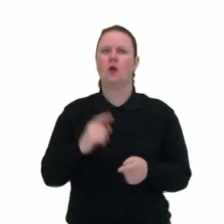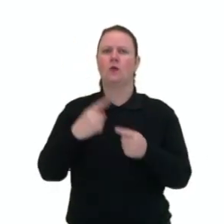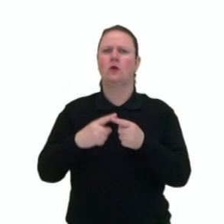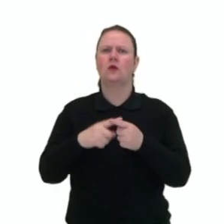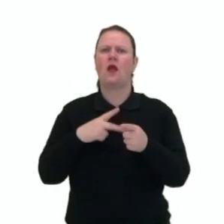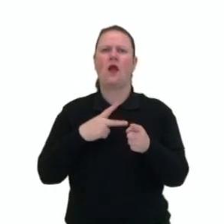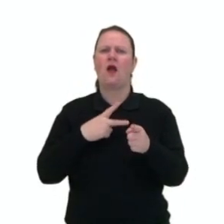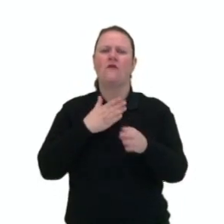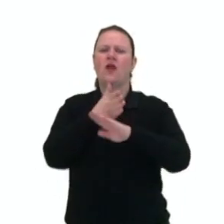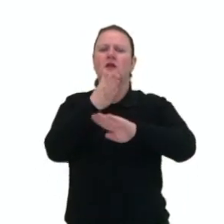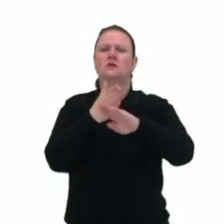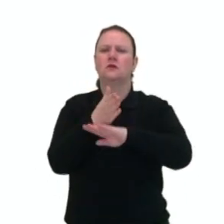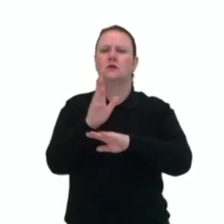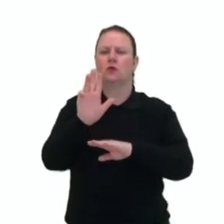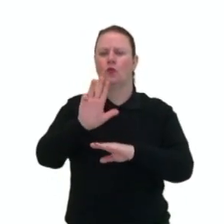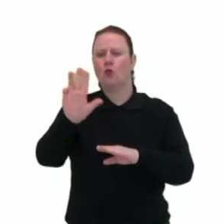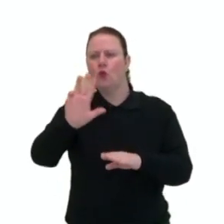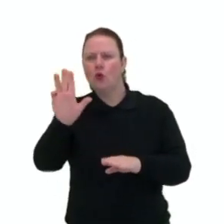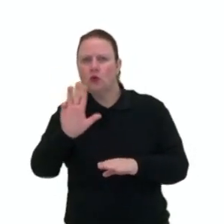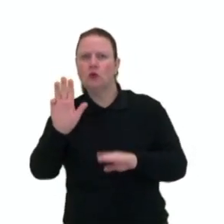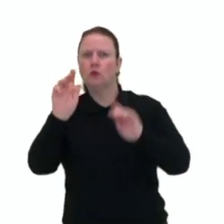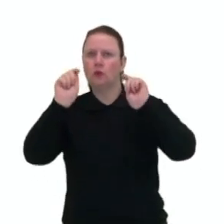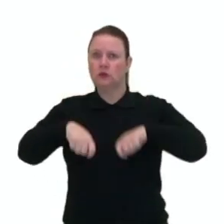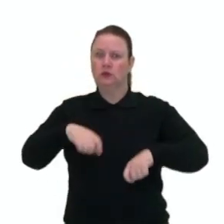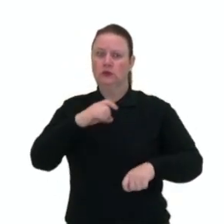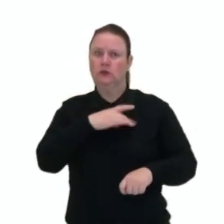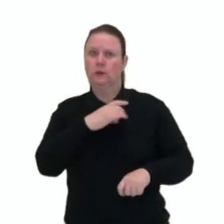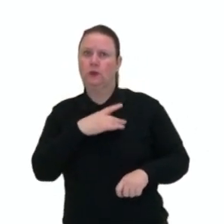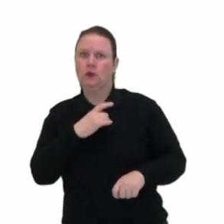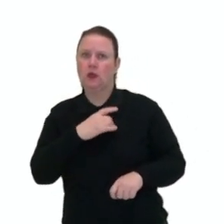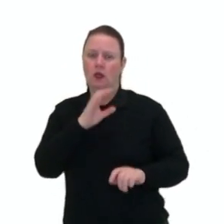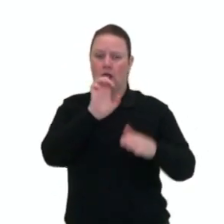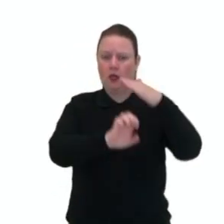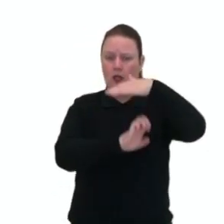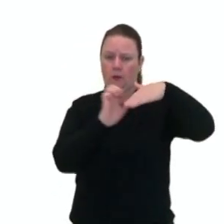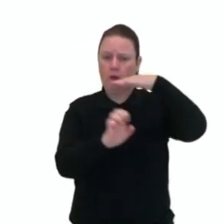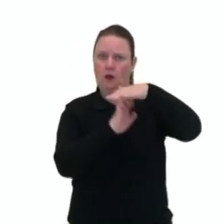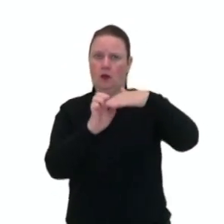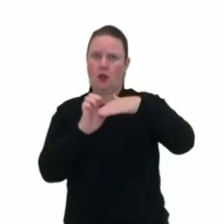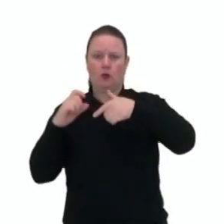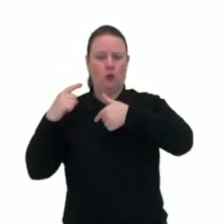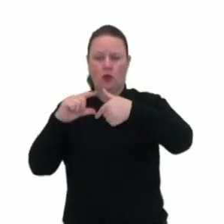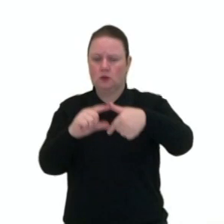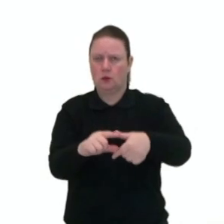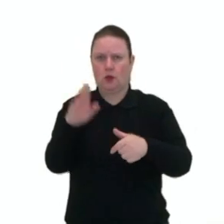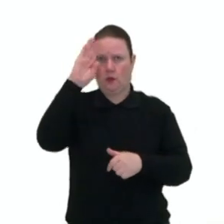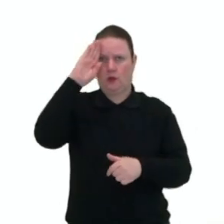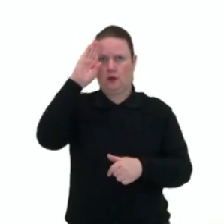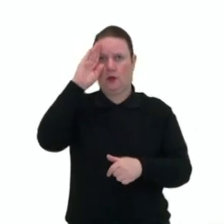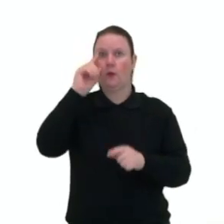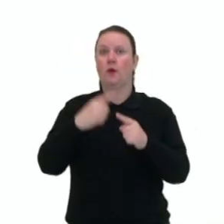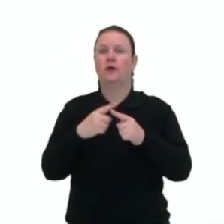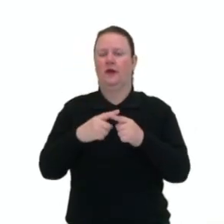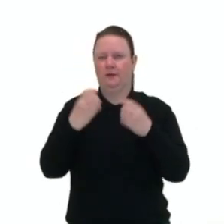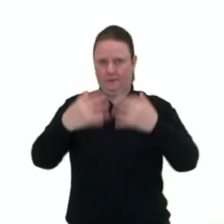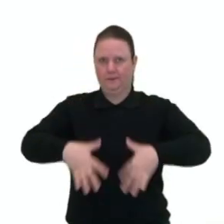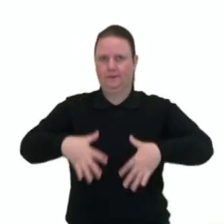dos Trabalhadores poderia gerar temor entre empresários, conservadores e militares?